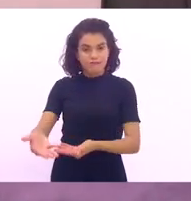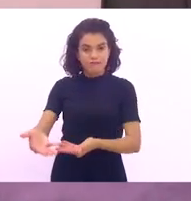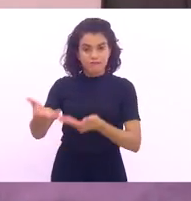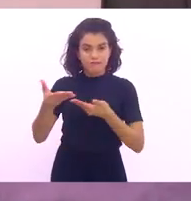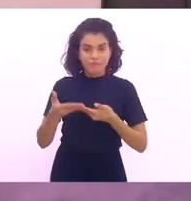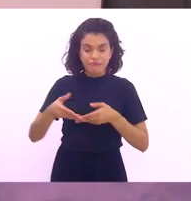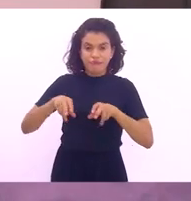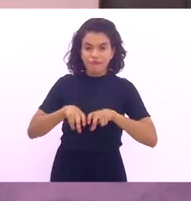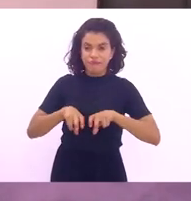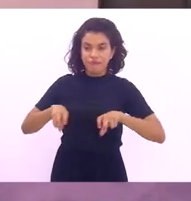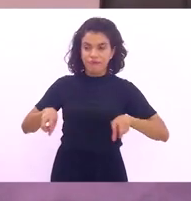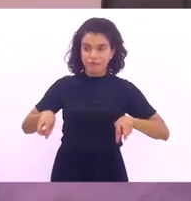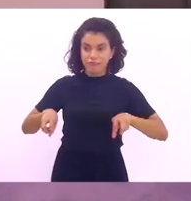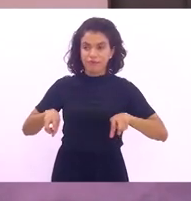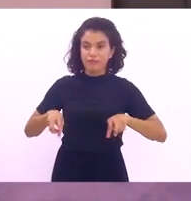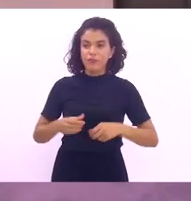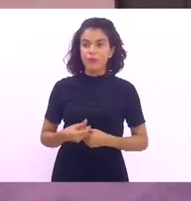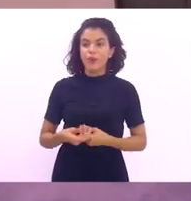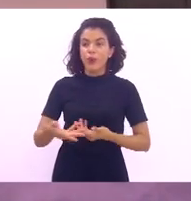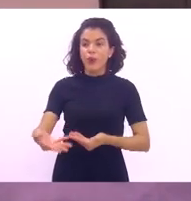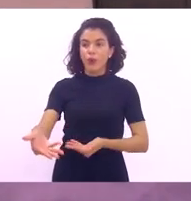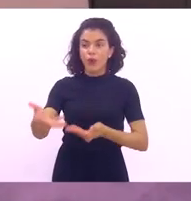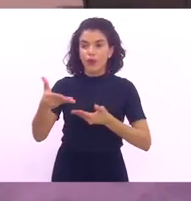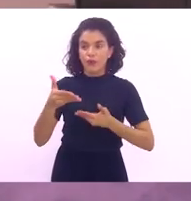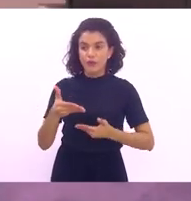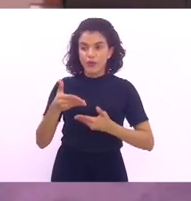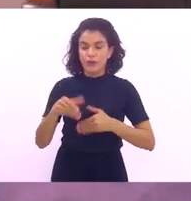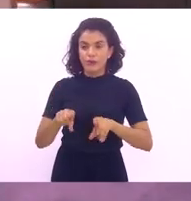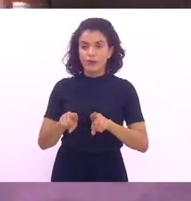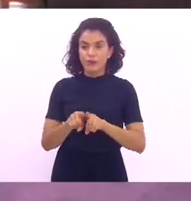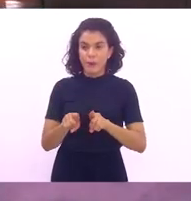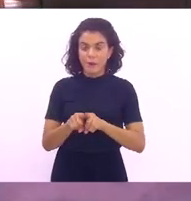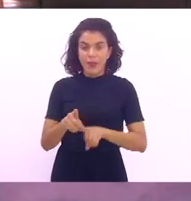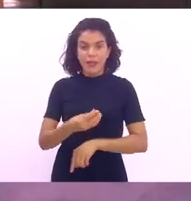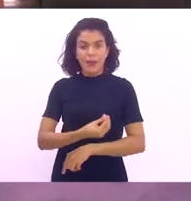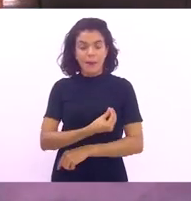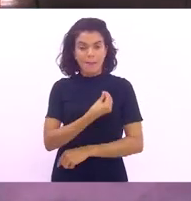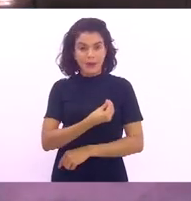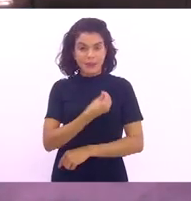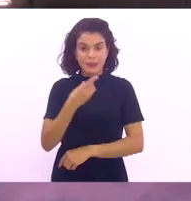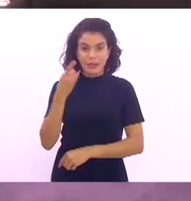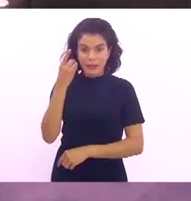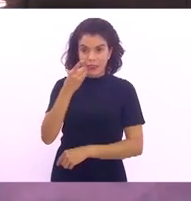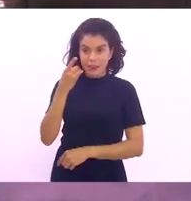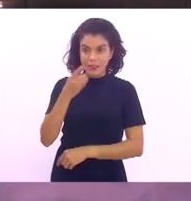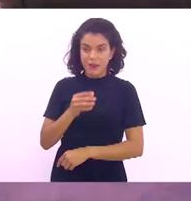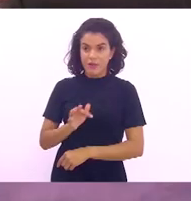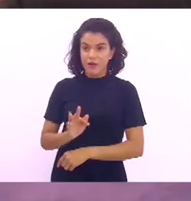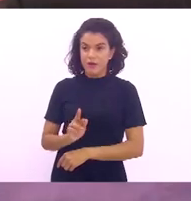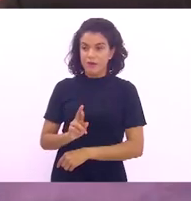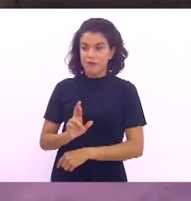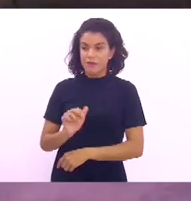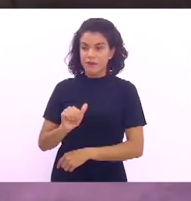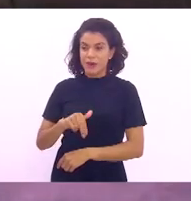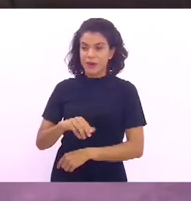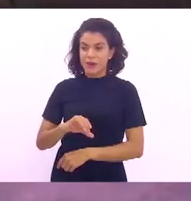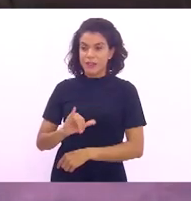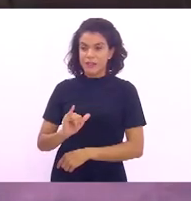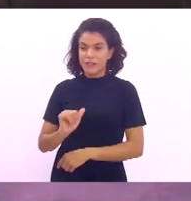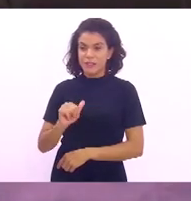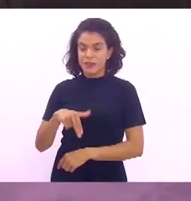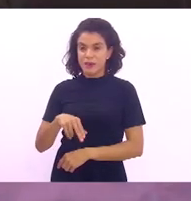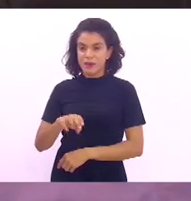mesa convido também anuncio a presença da deputada Franciane Mota que está